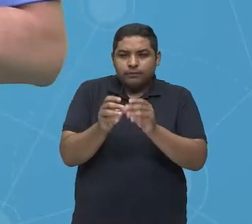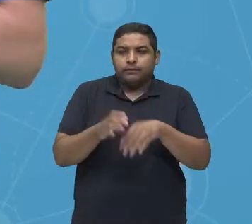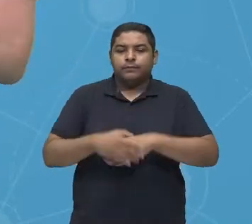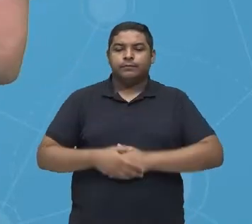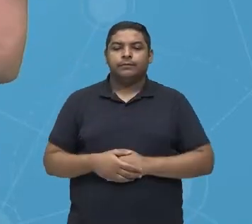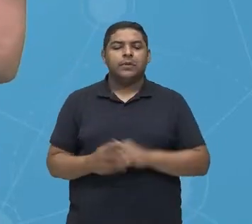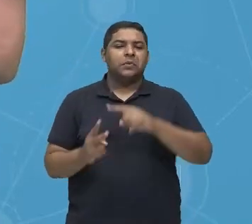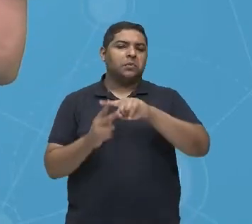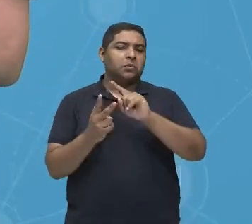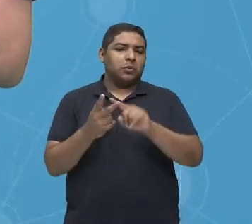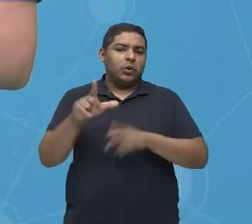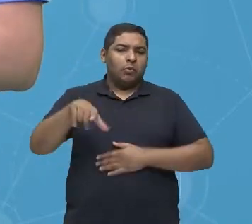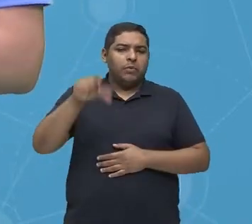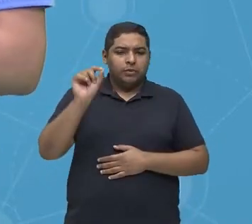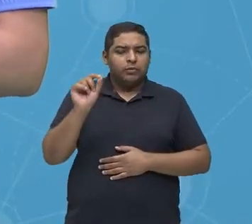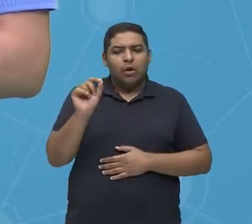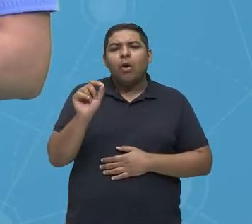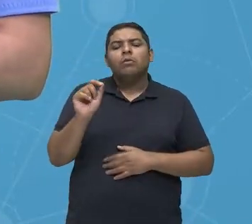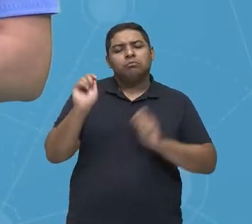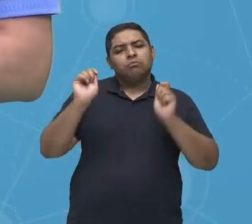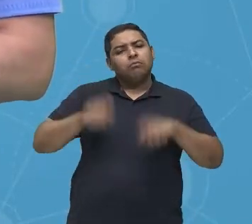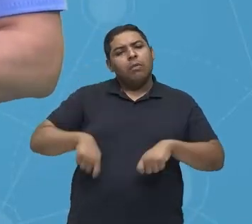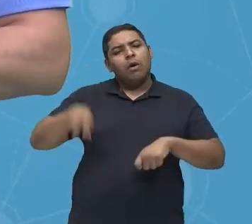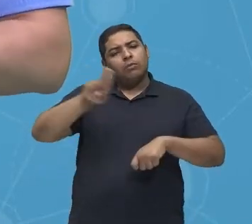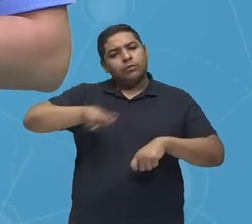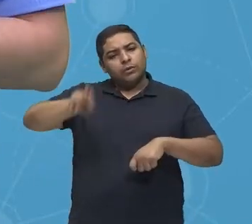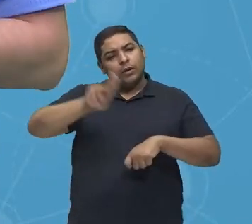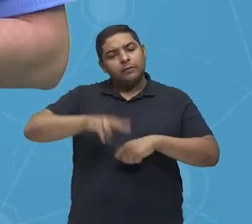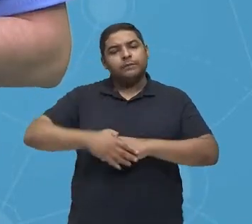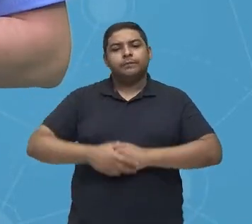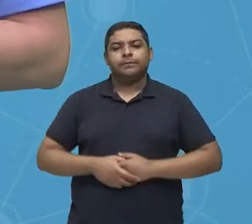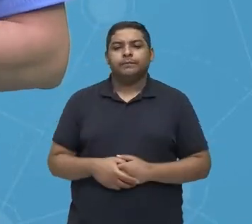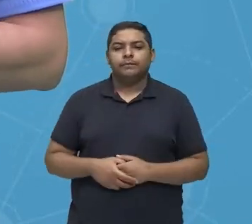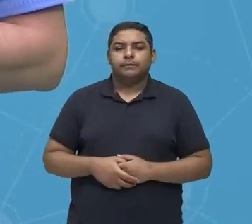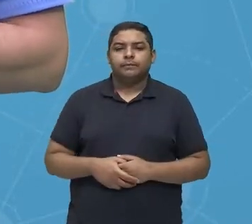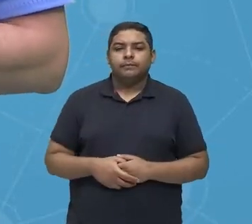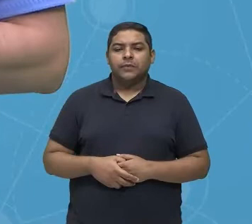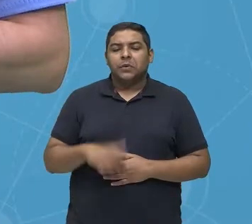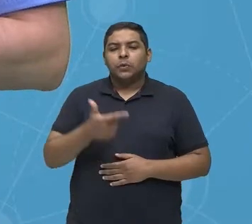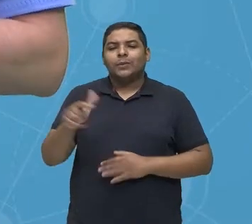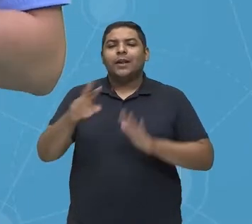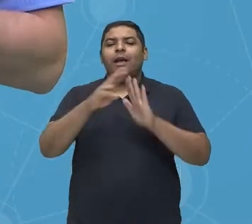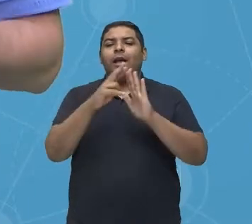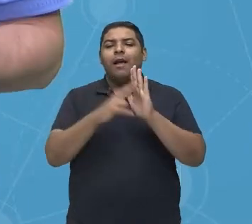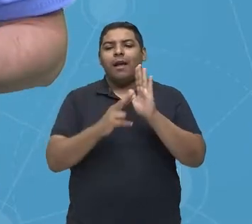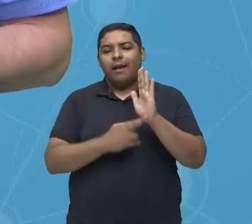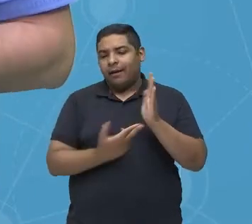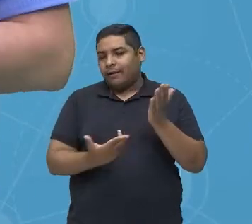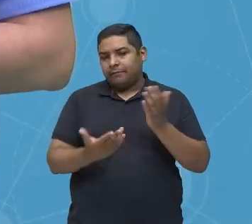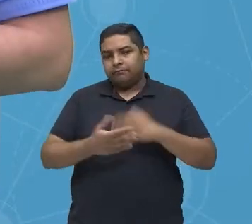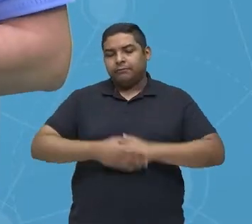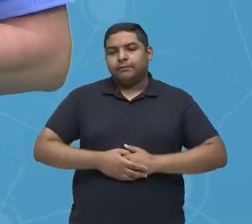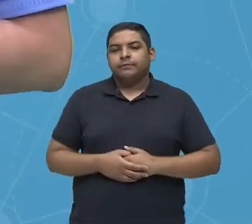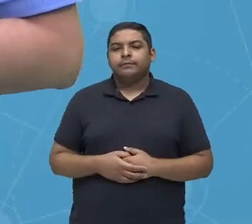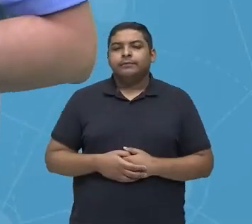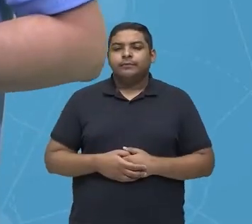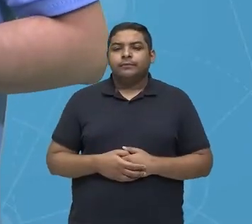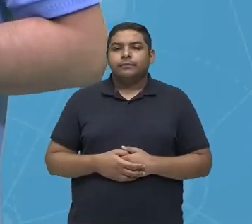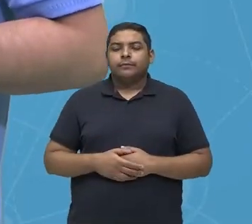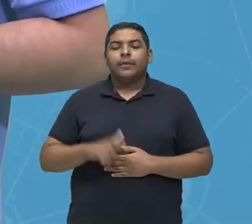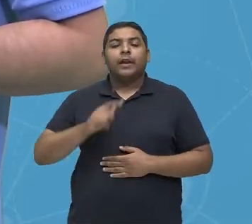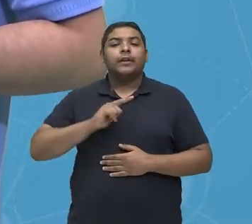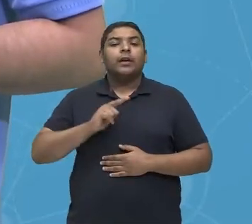tá? Não existe uma regra que define a utilização de um e de outro. A gente tem, né, uma concordância, vamos dizer assim, que